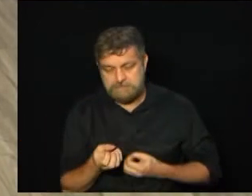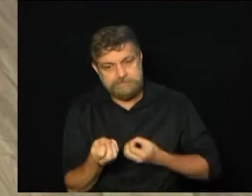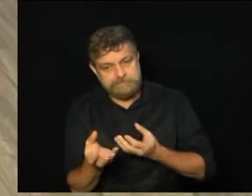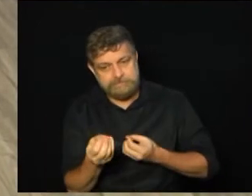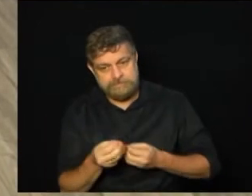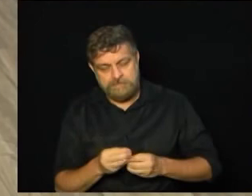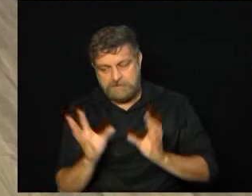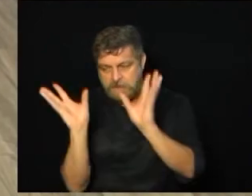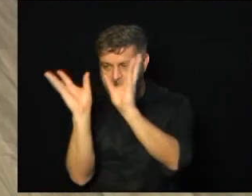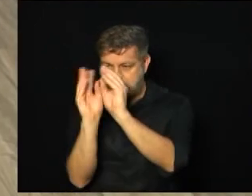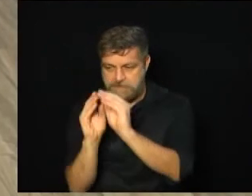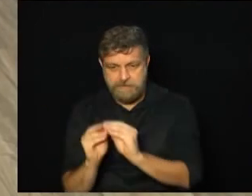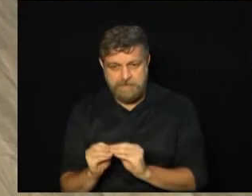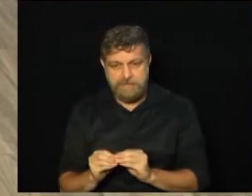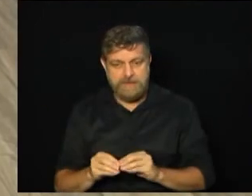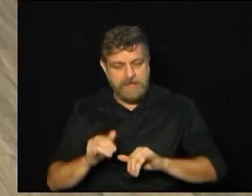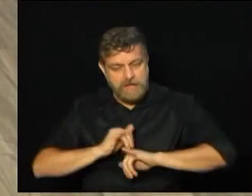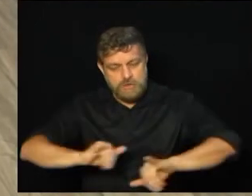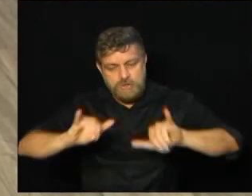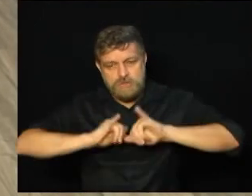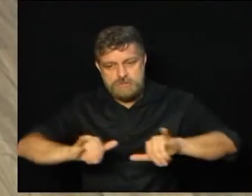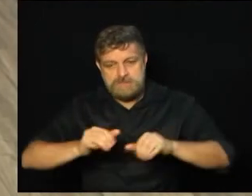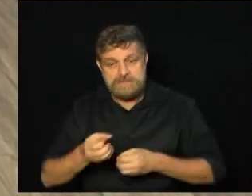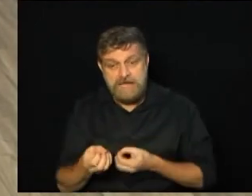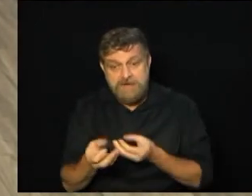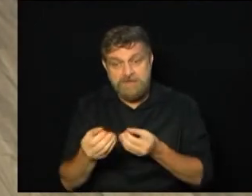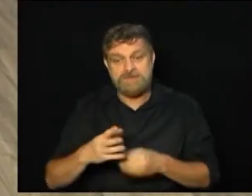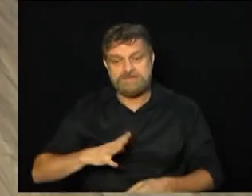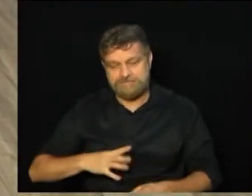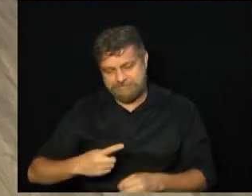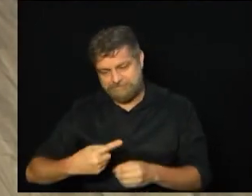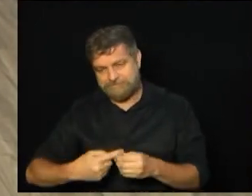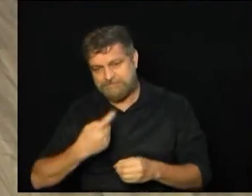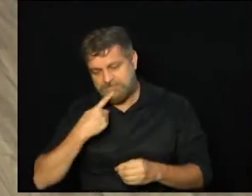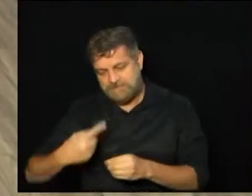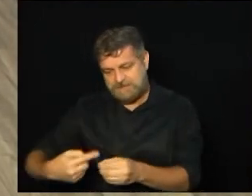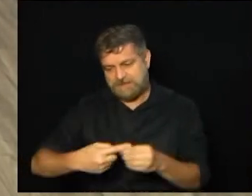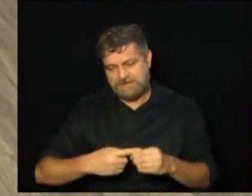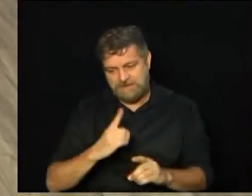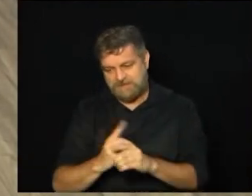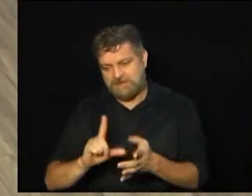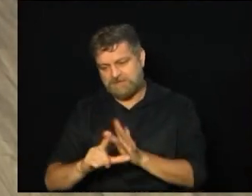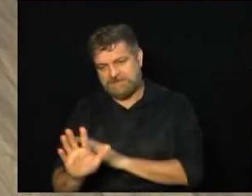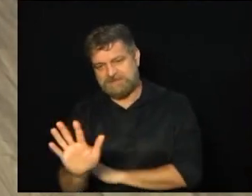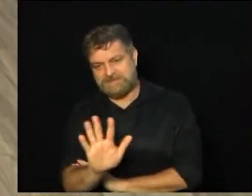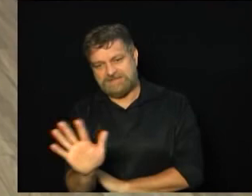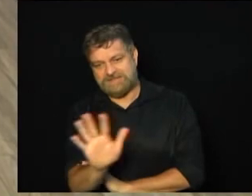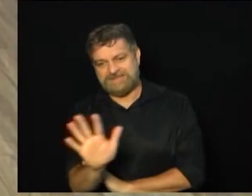todas as notícias, as informações de Campinas e região. Até lá. Tchau, tchau.